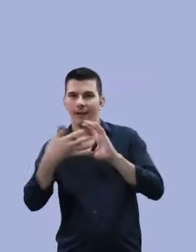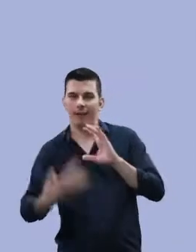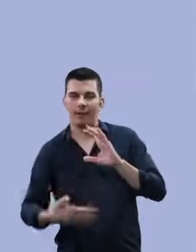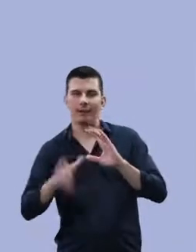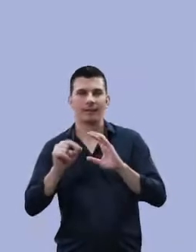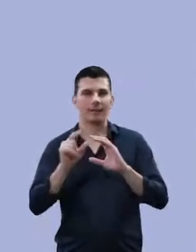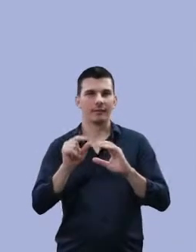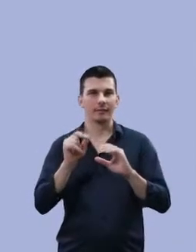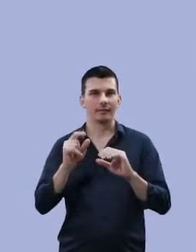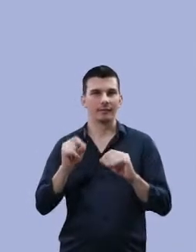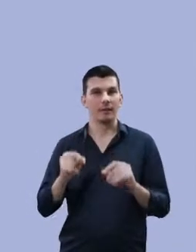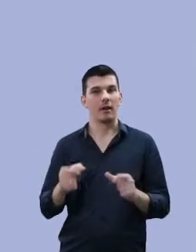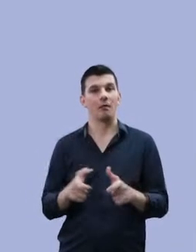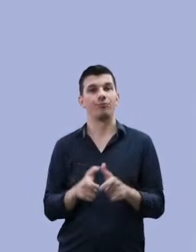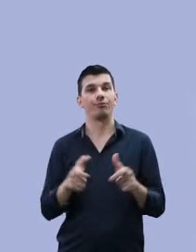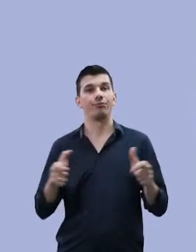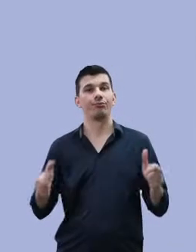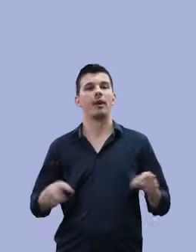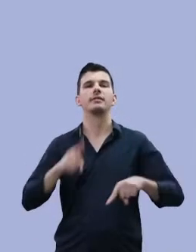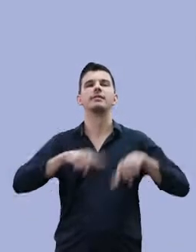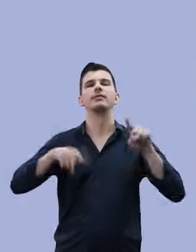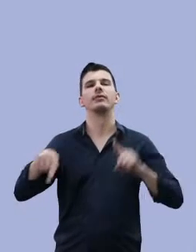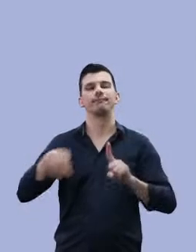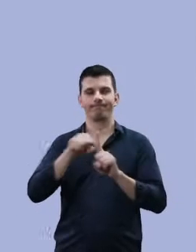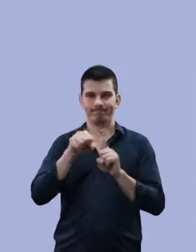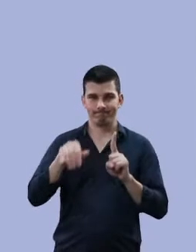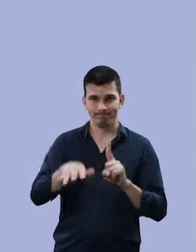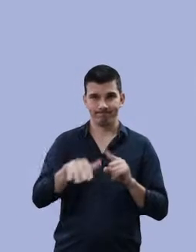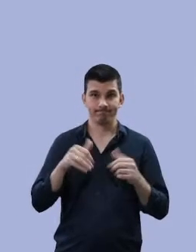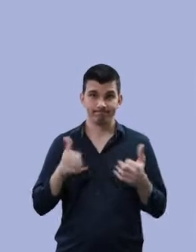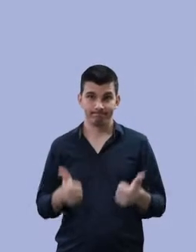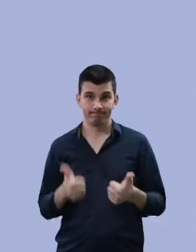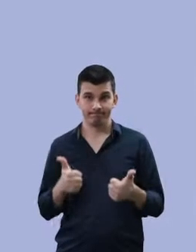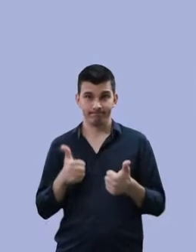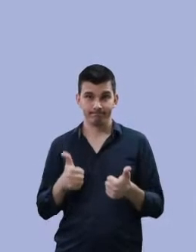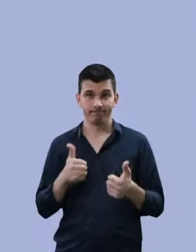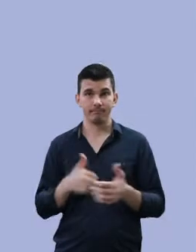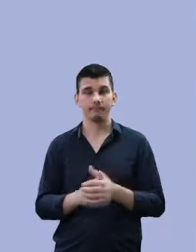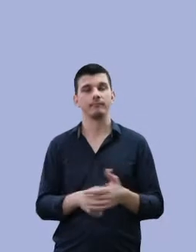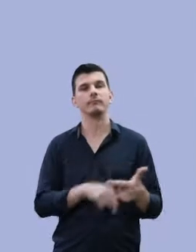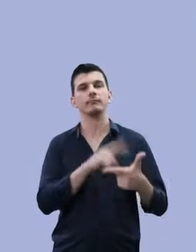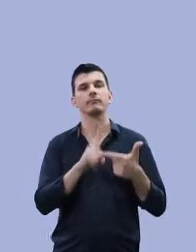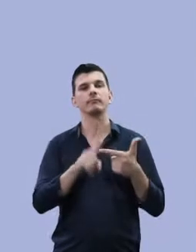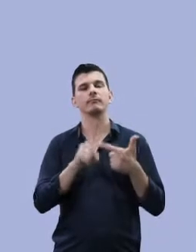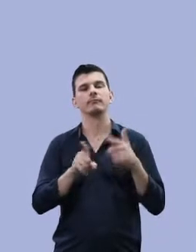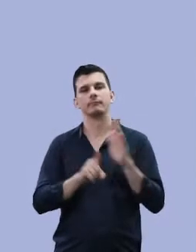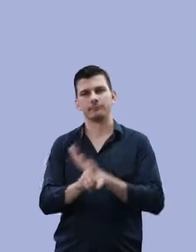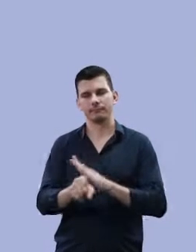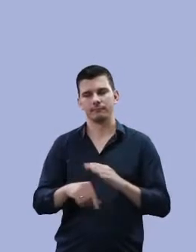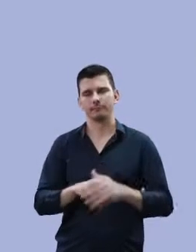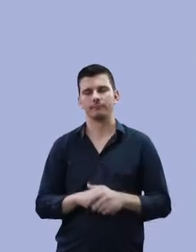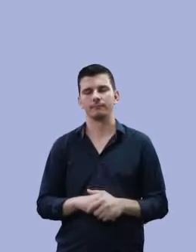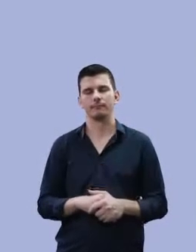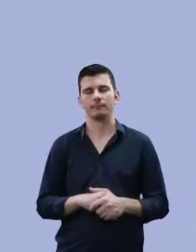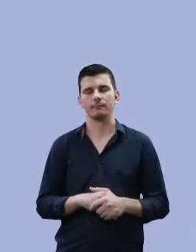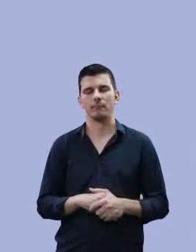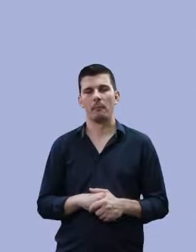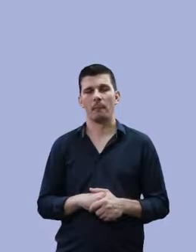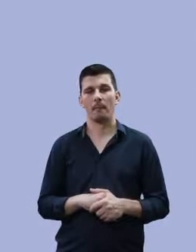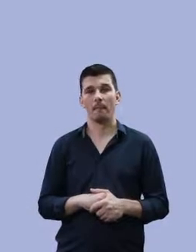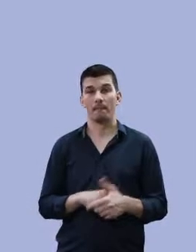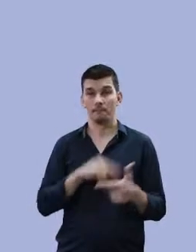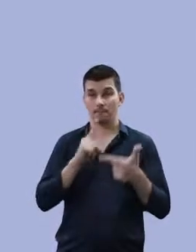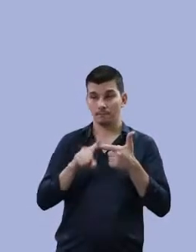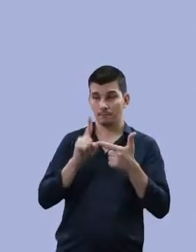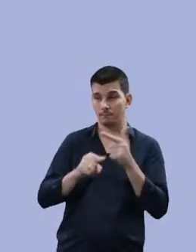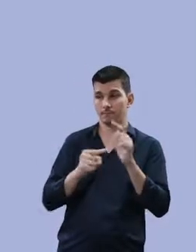questão. Essa questão traz um trecho, né, do livro do Anthony Pagan, Povos e Impérios, e aí está